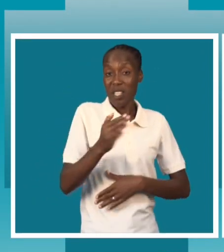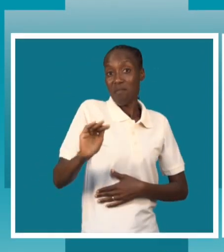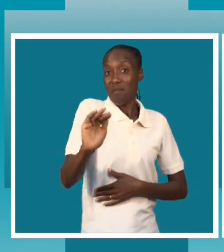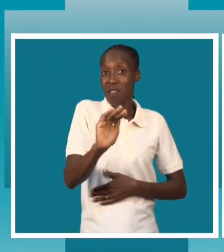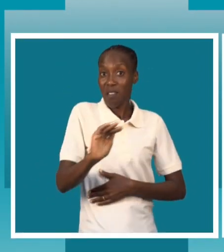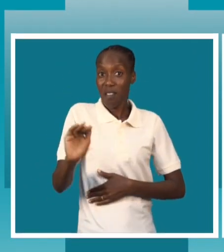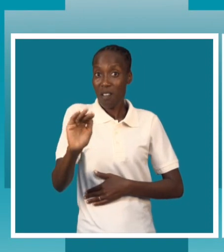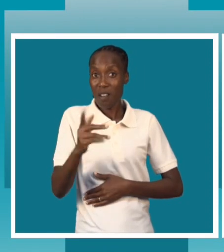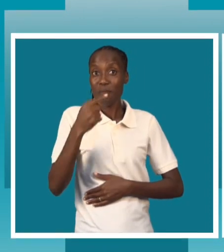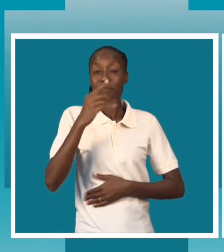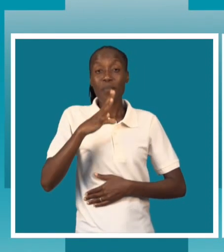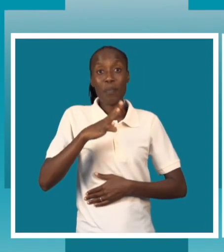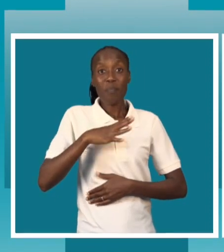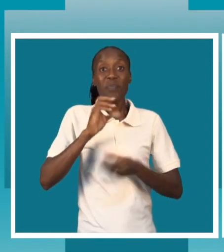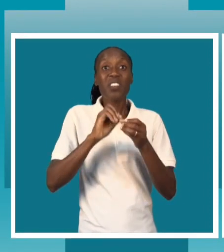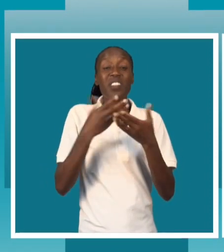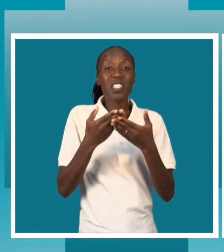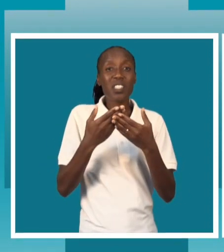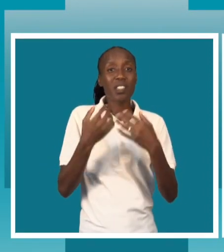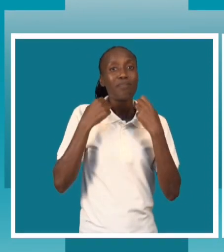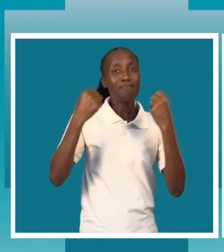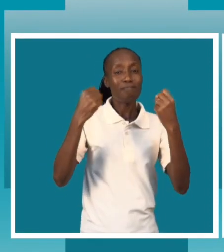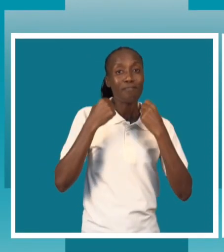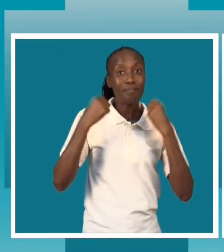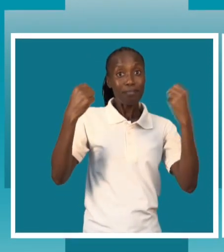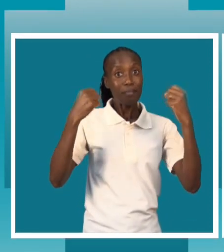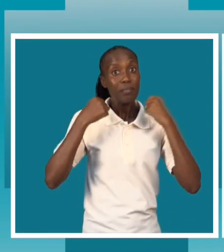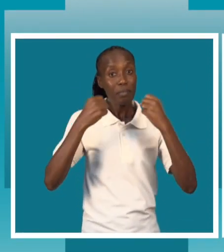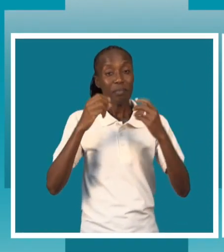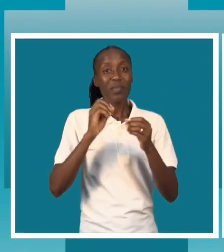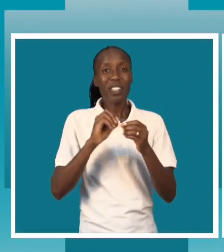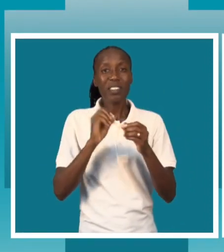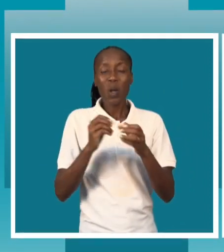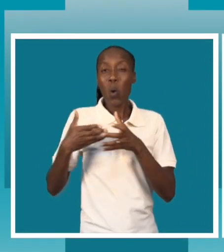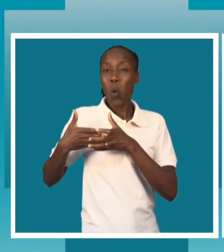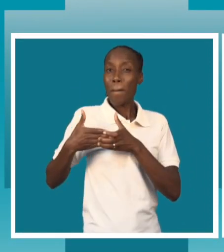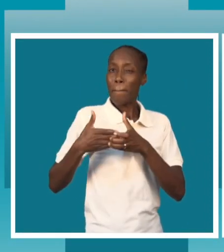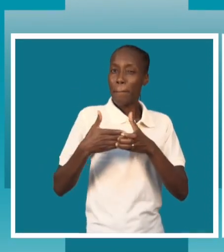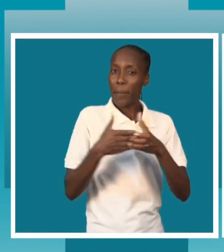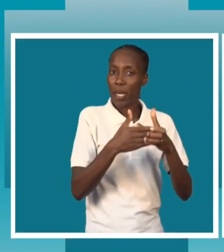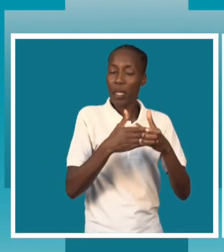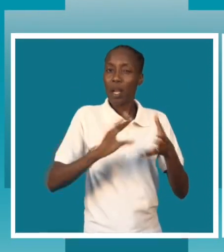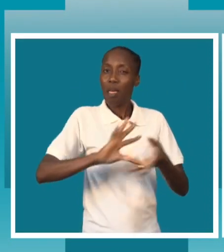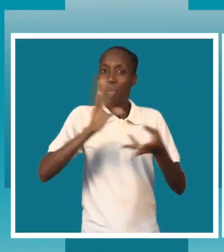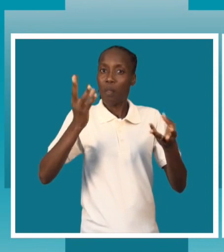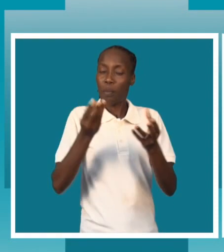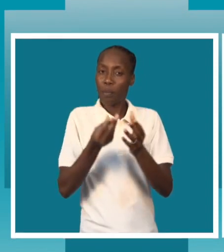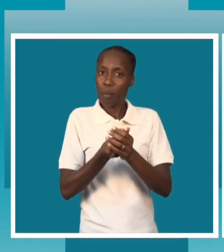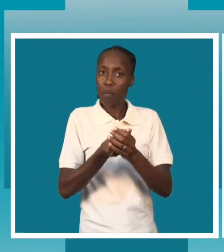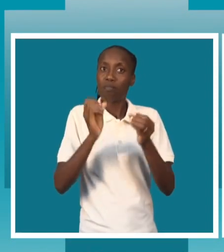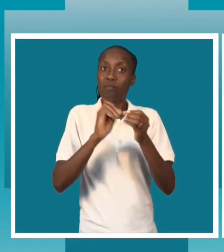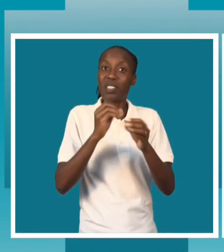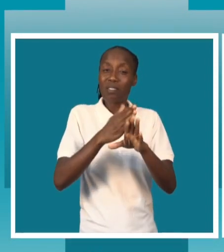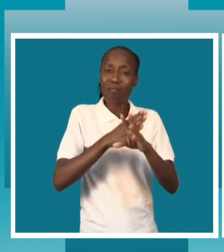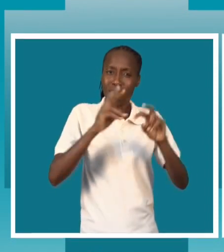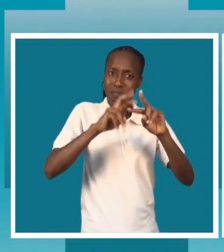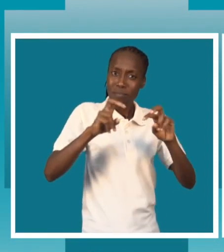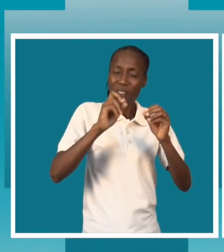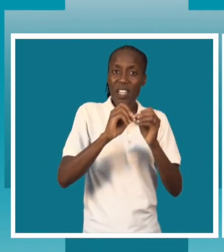acompanhadas de um exercício físico devidamente planeado e identificado para que pessoa faça. Desta